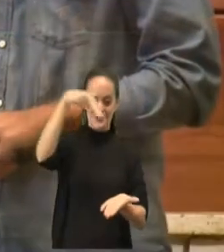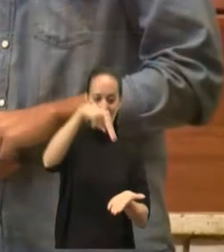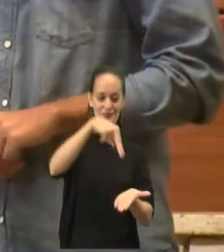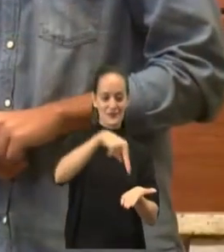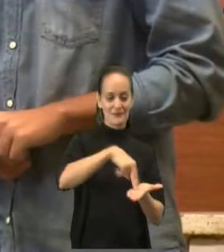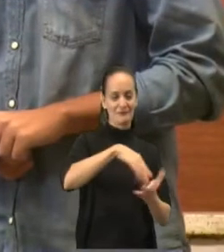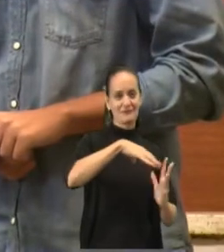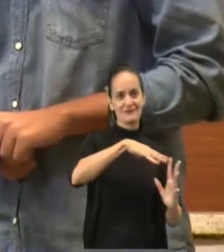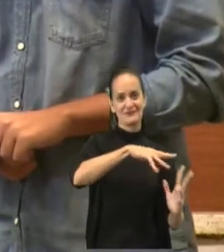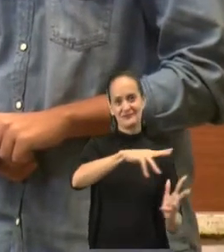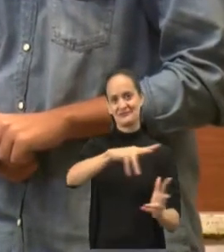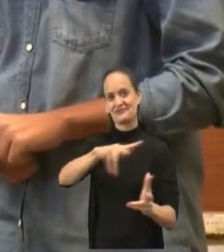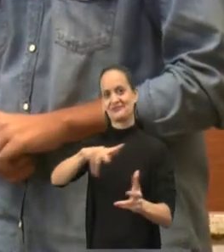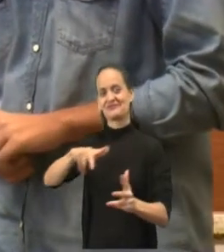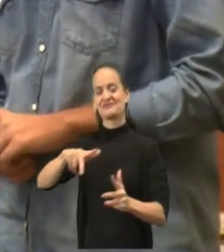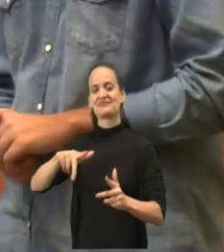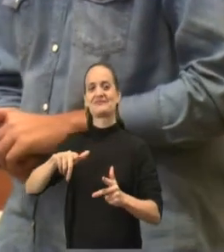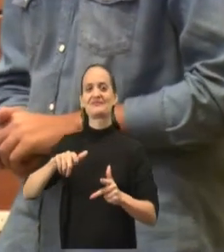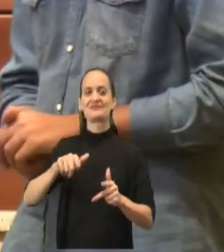enviou.